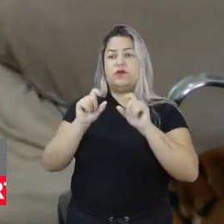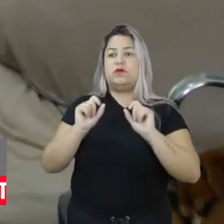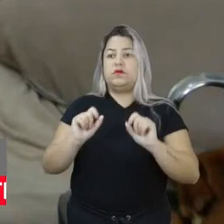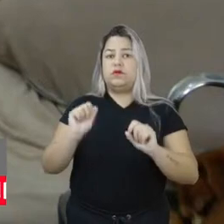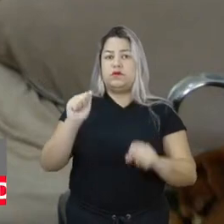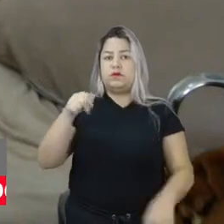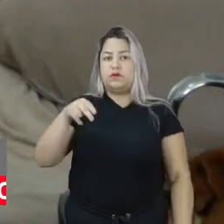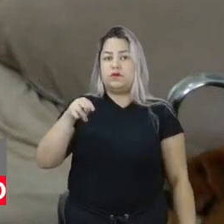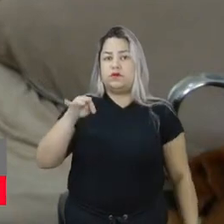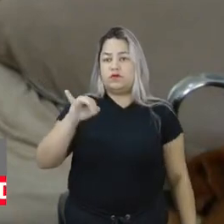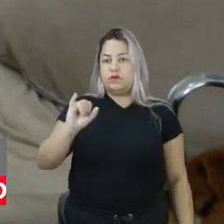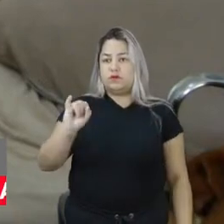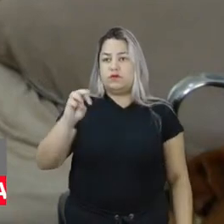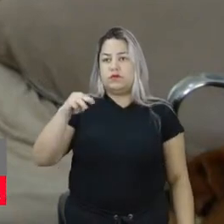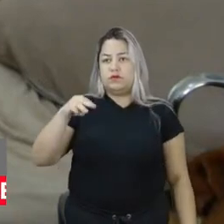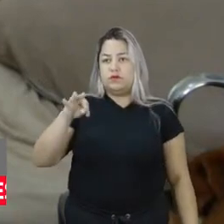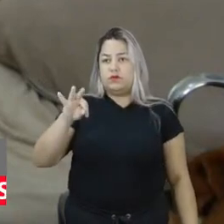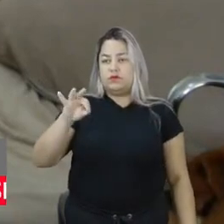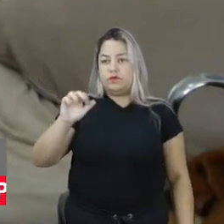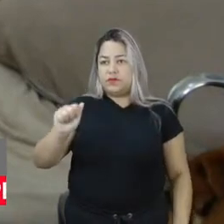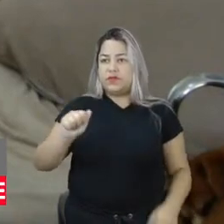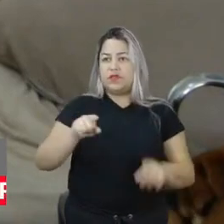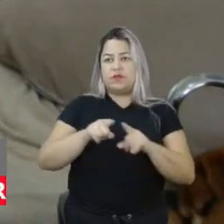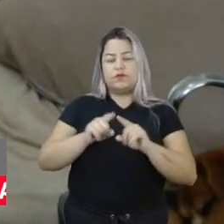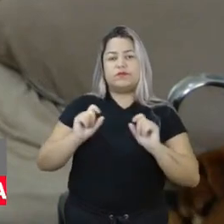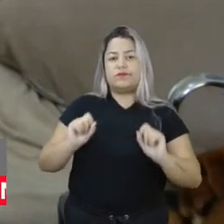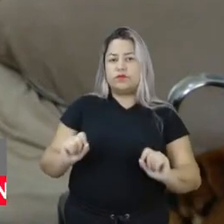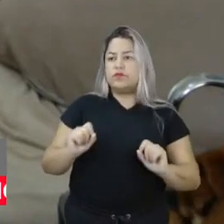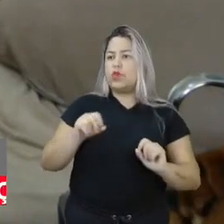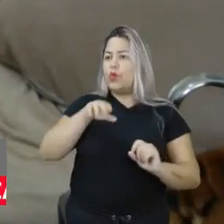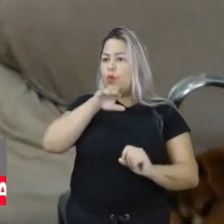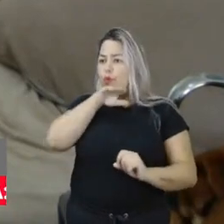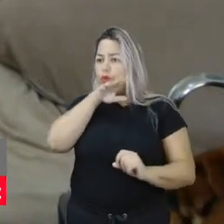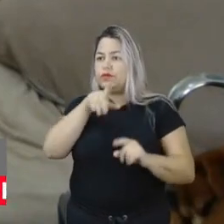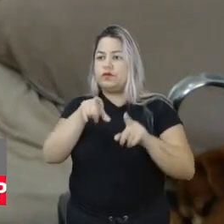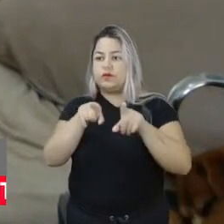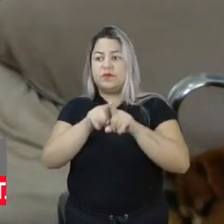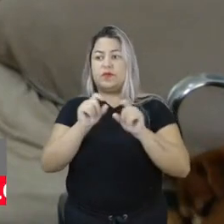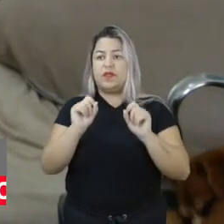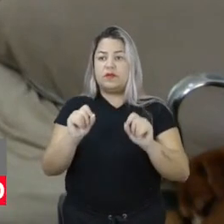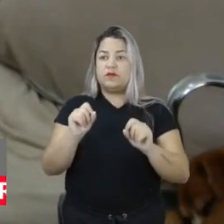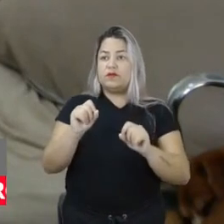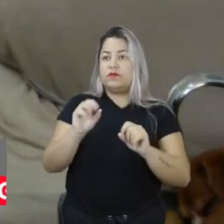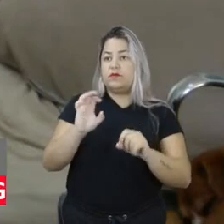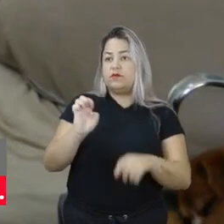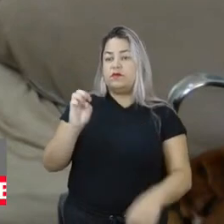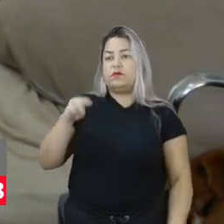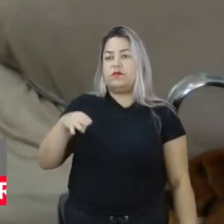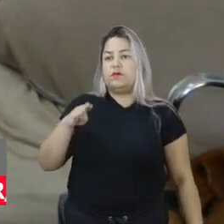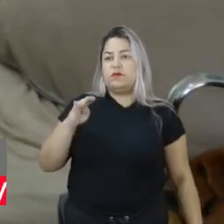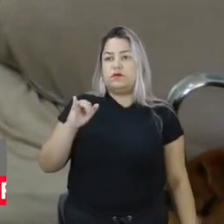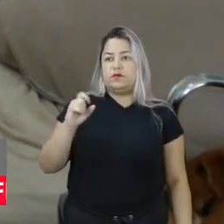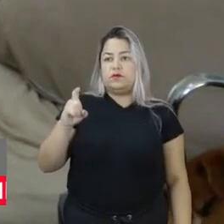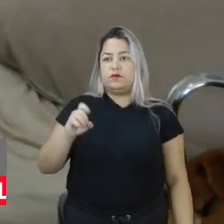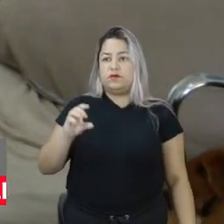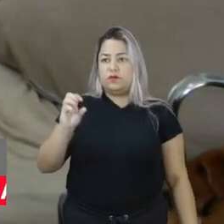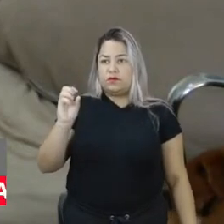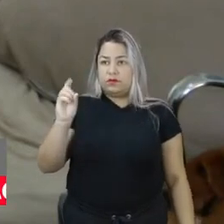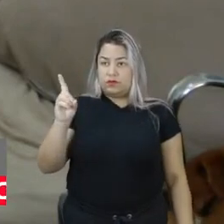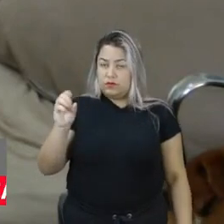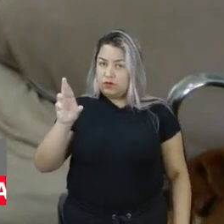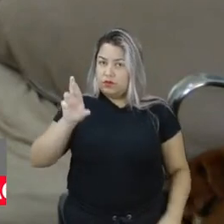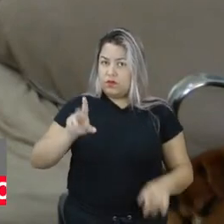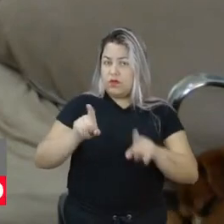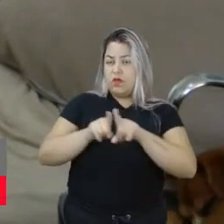né? O que é uma coisa, sinceramente, muito baixa, muito asquerosa essa manobra que o embaixador de Israel fez, sob todos